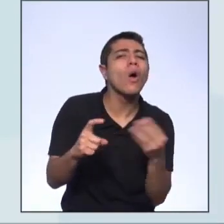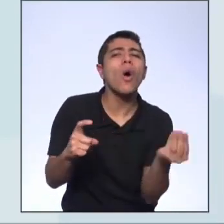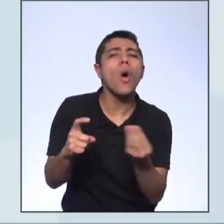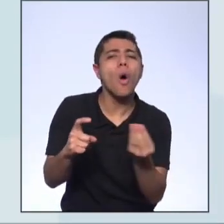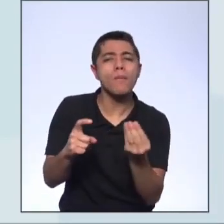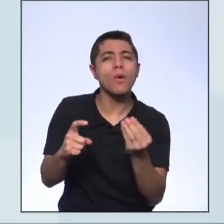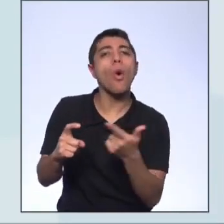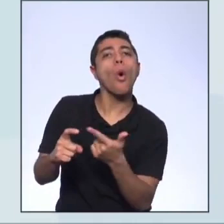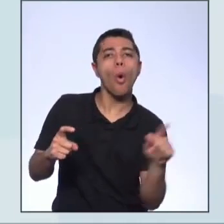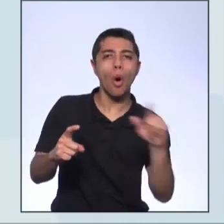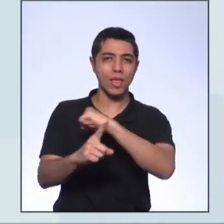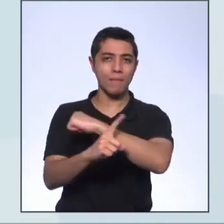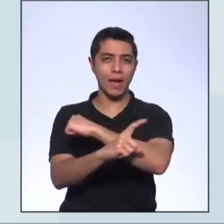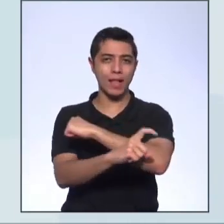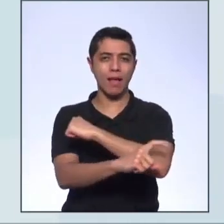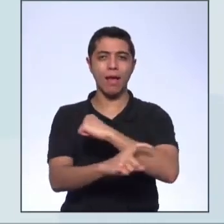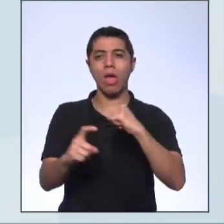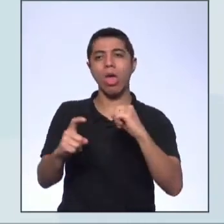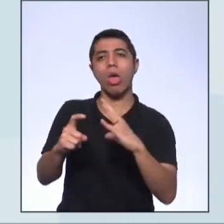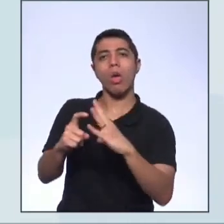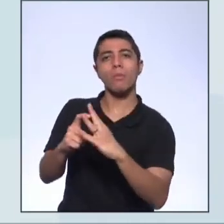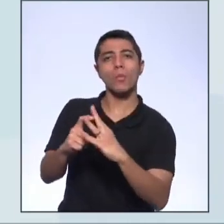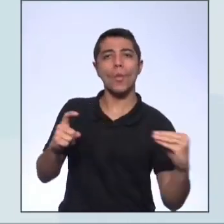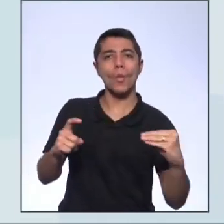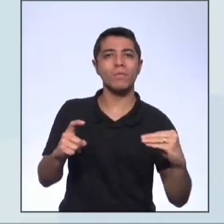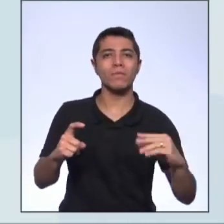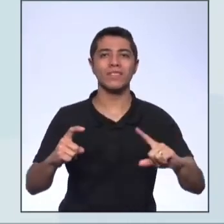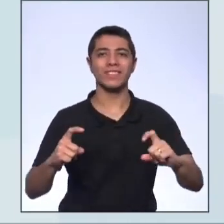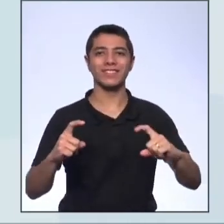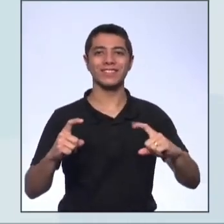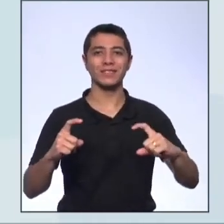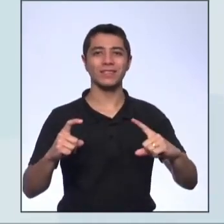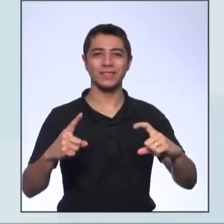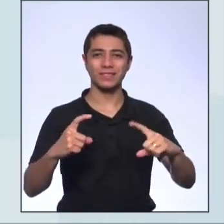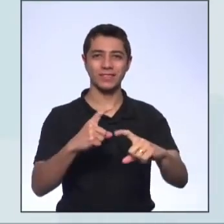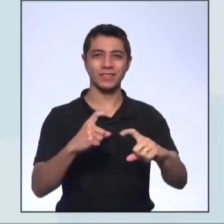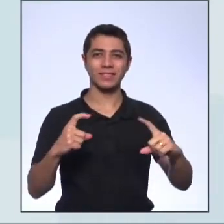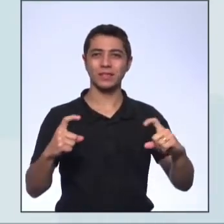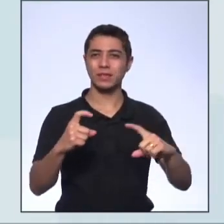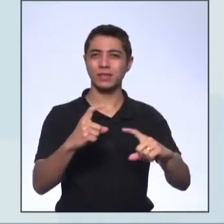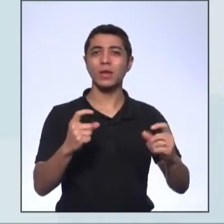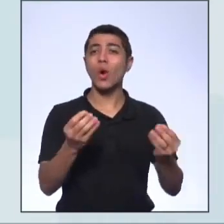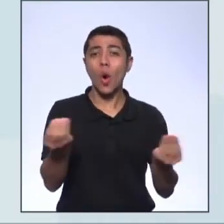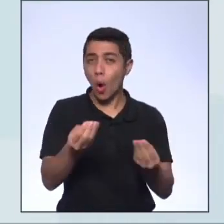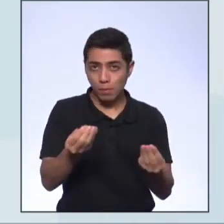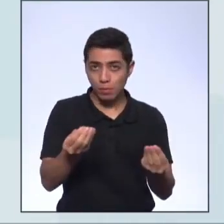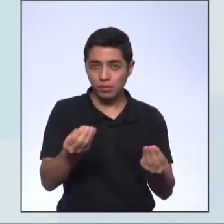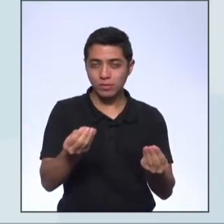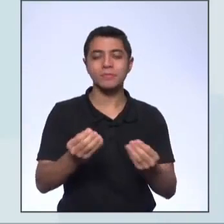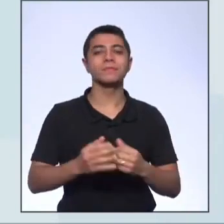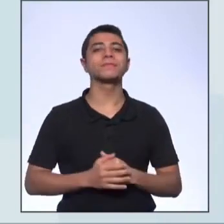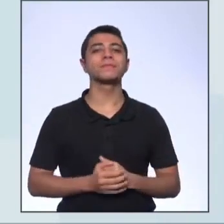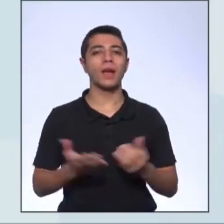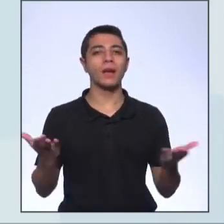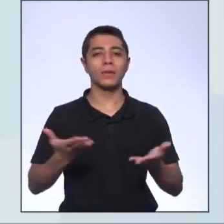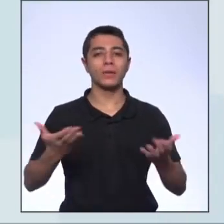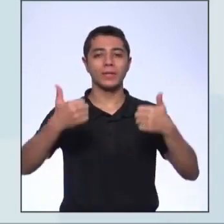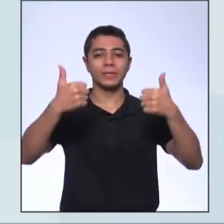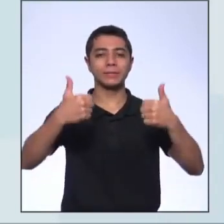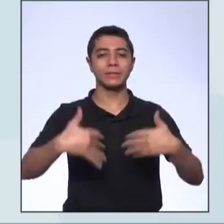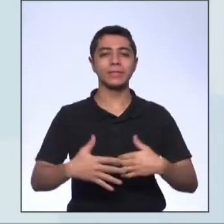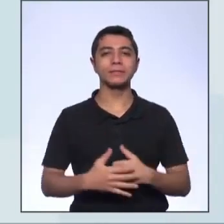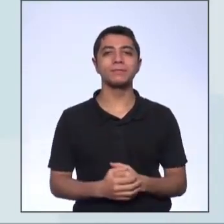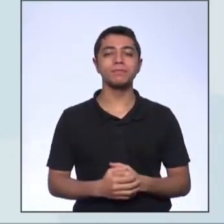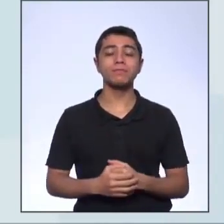a variabilidade genética. E aí, então, vamos falar deles. Transformação. Então, de repente, algumas